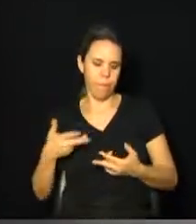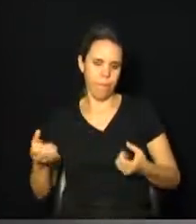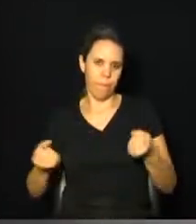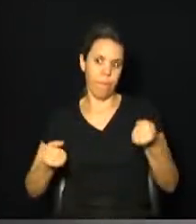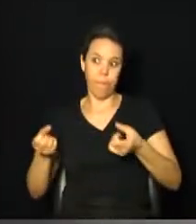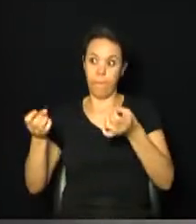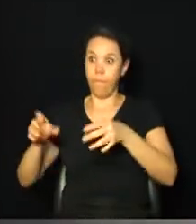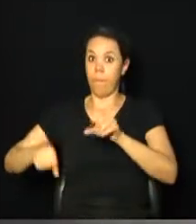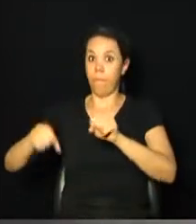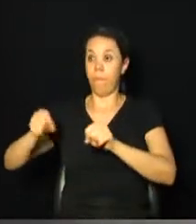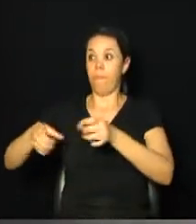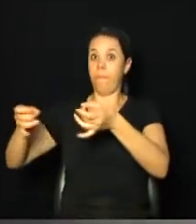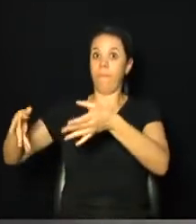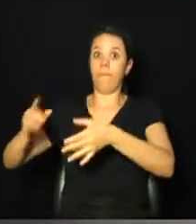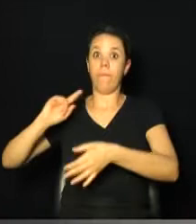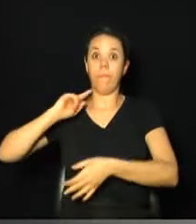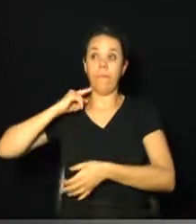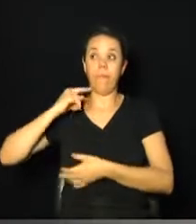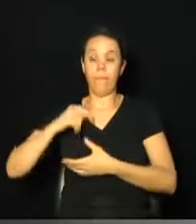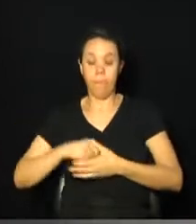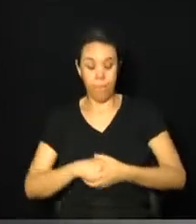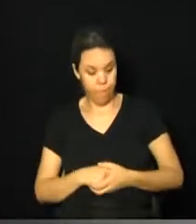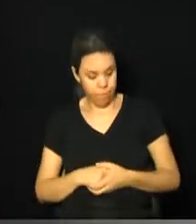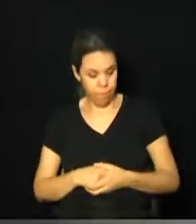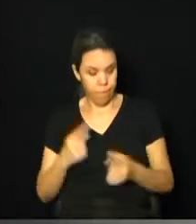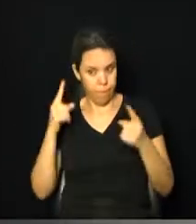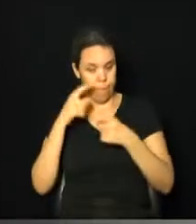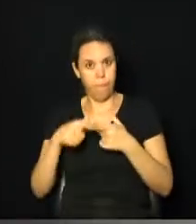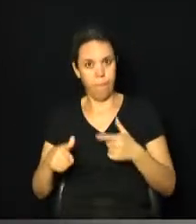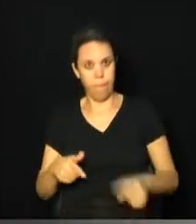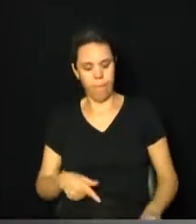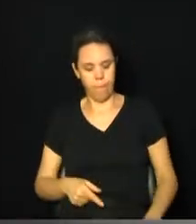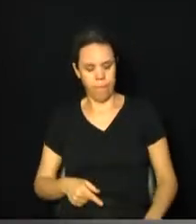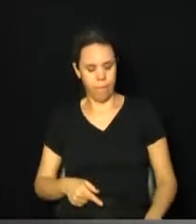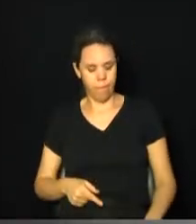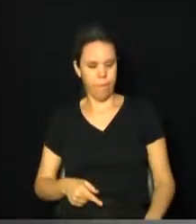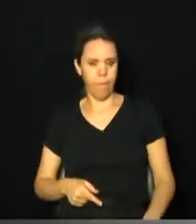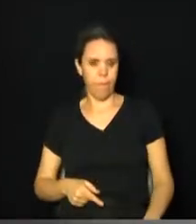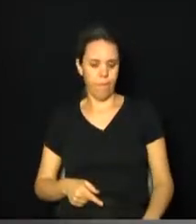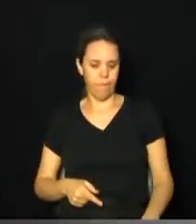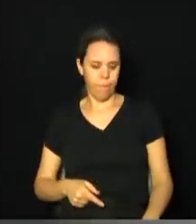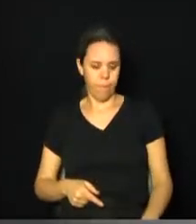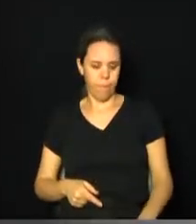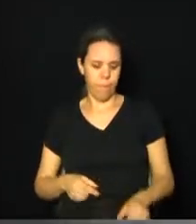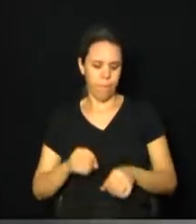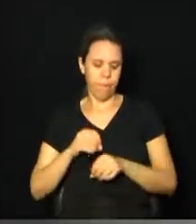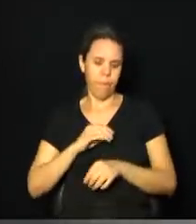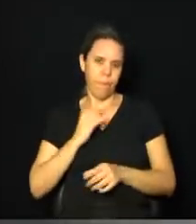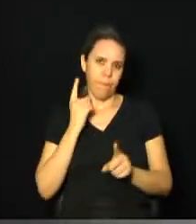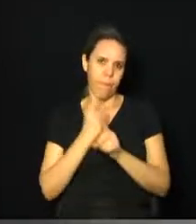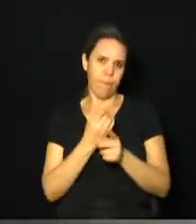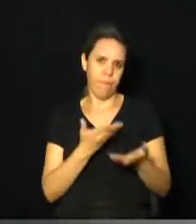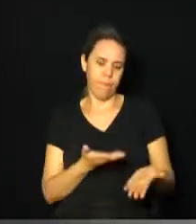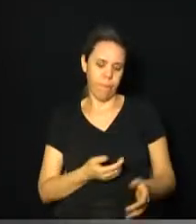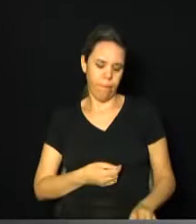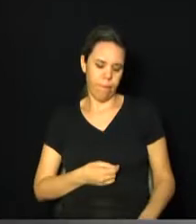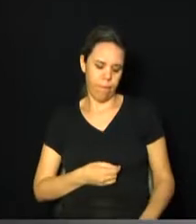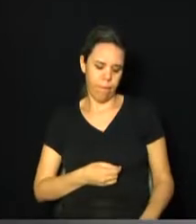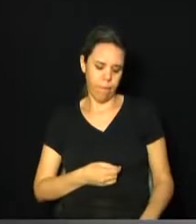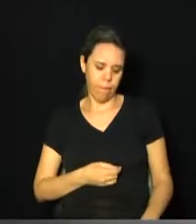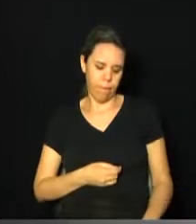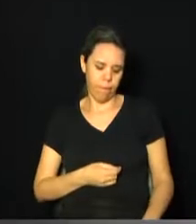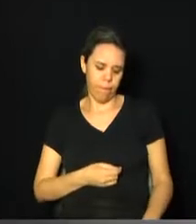carro, moto, esses negócios. Uma das dificuldades maiores que eu estou encontrando lá